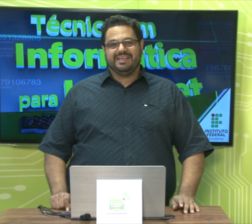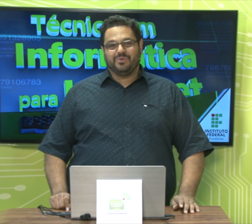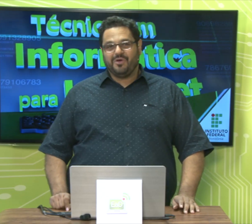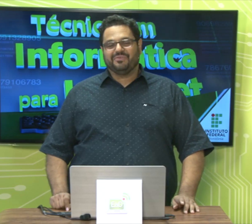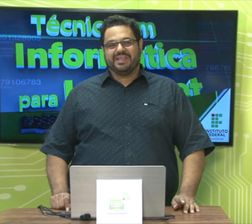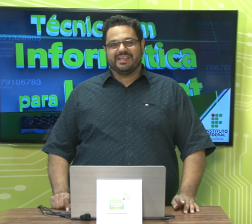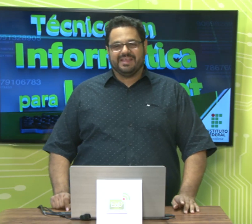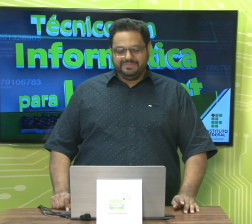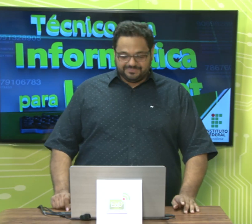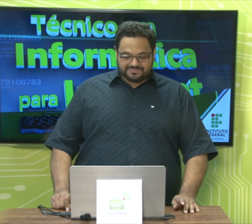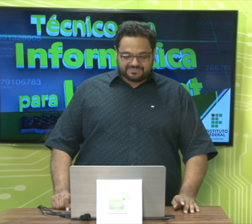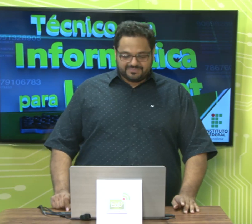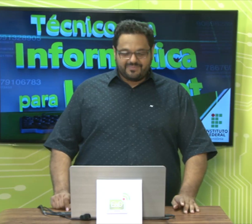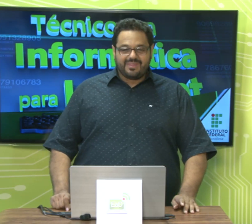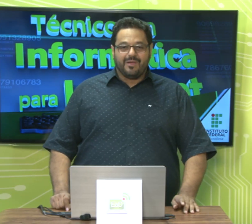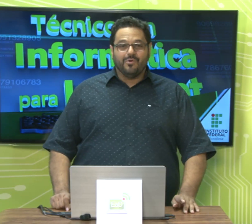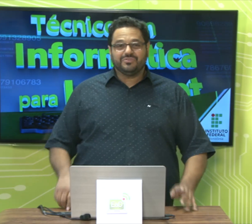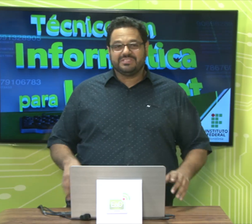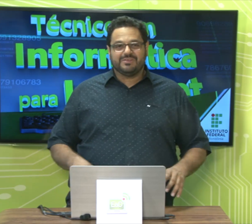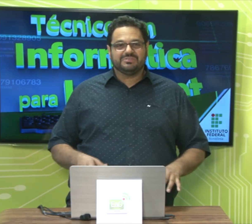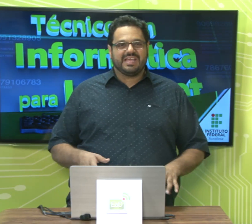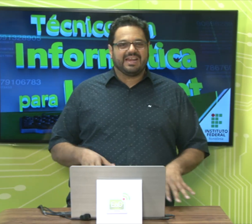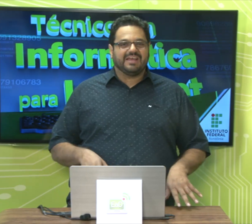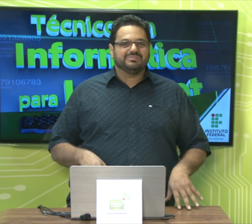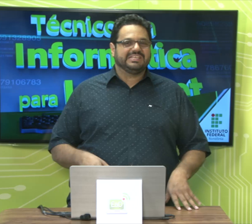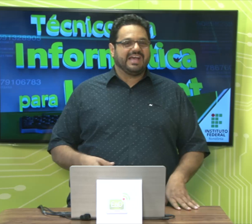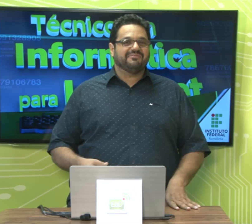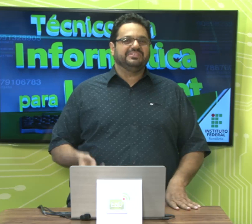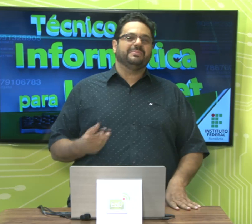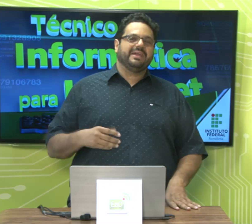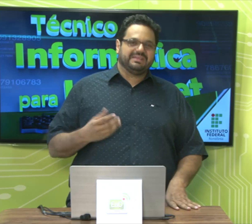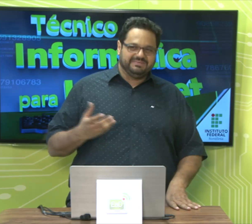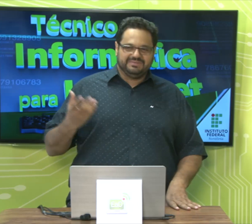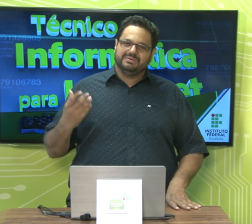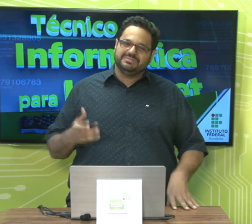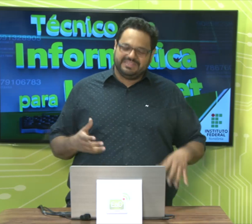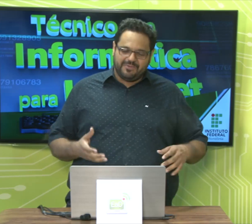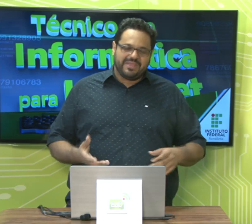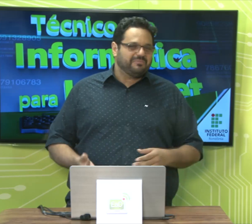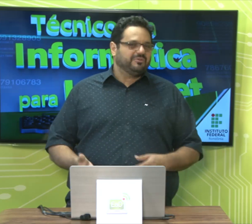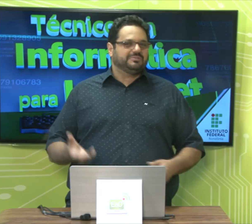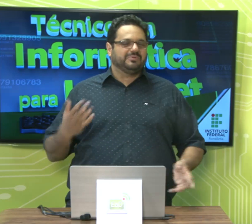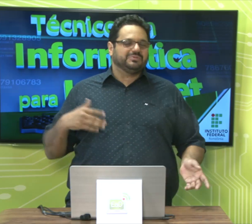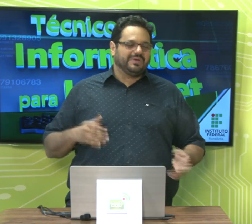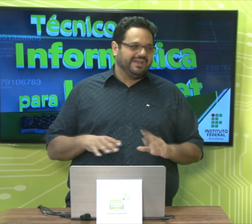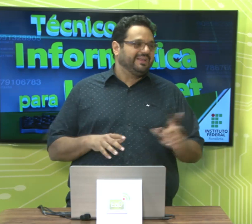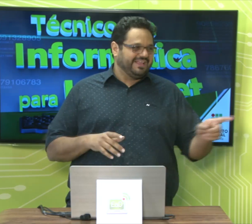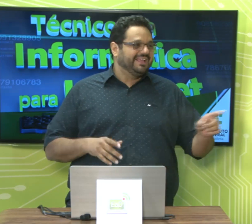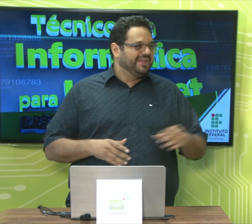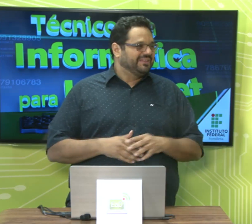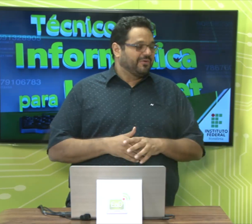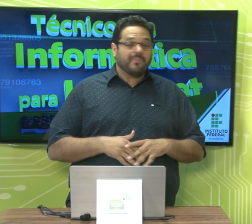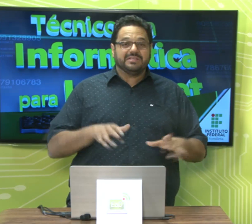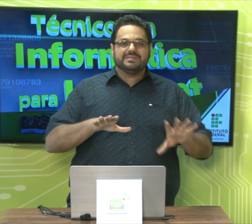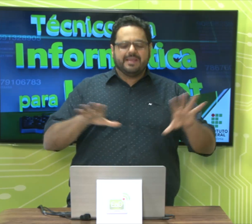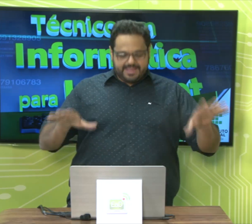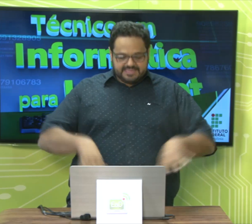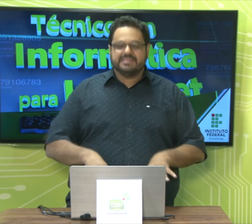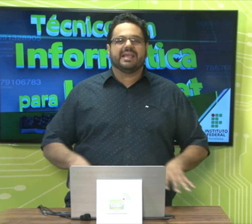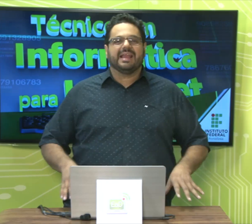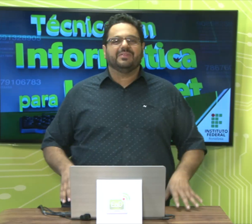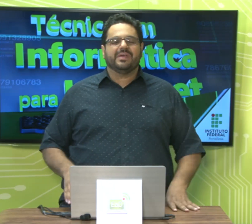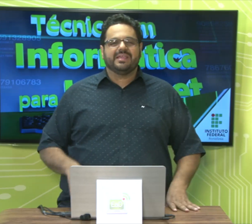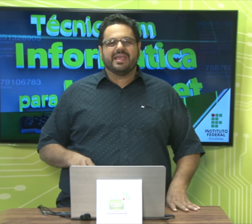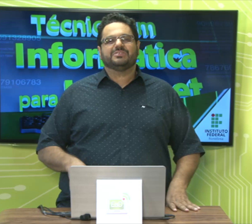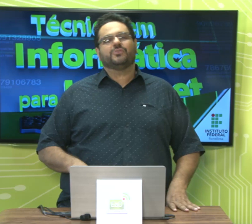coisa nova aí, né? Hoje você tem uns teclados que dá feedback. Então, se tem uma resposta para o usuário, tem como. Mas